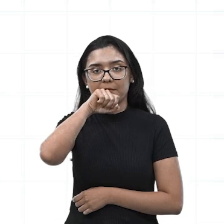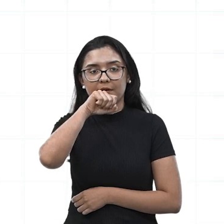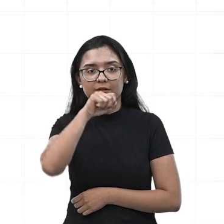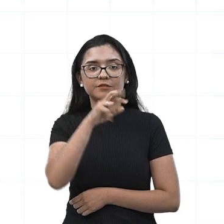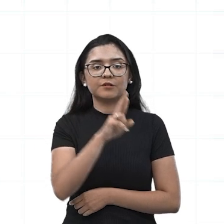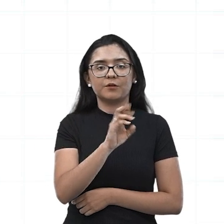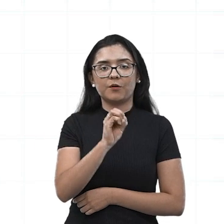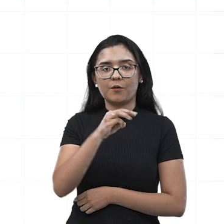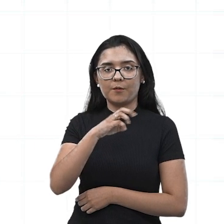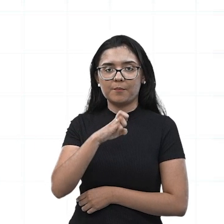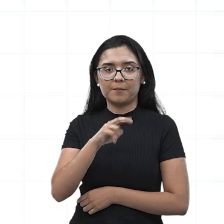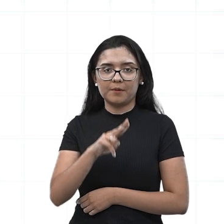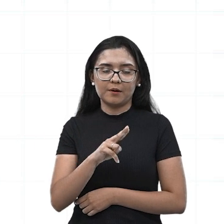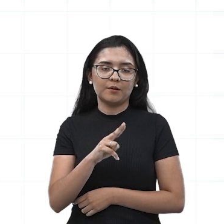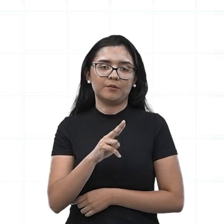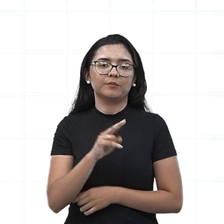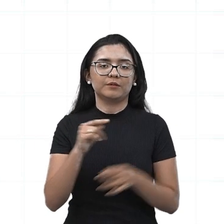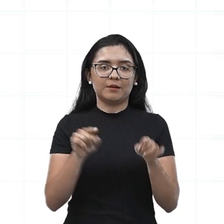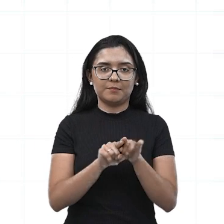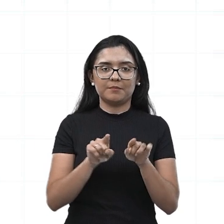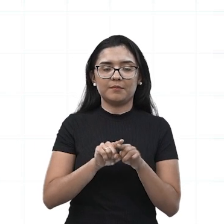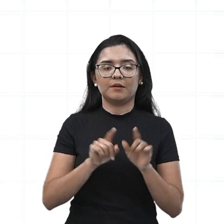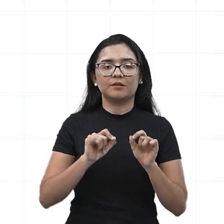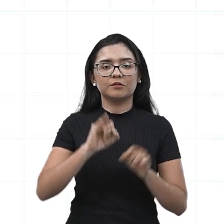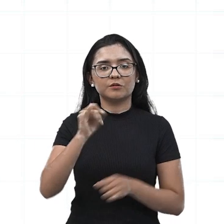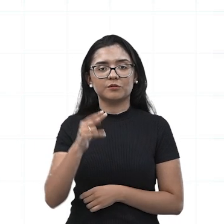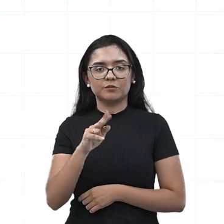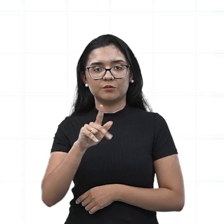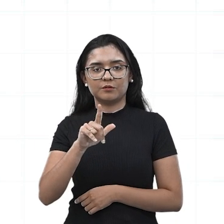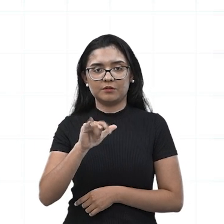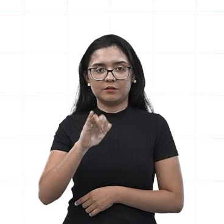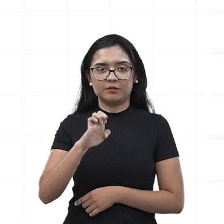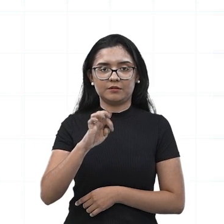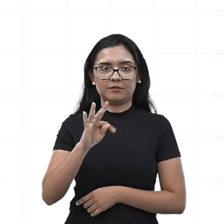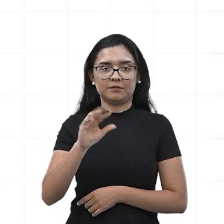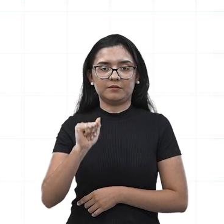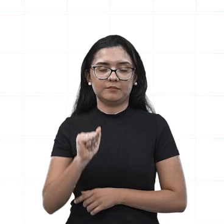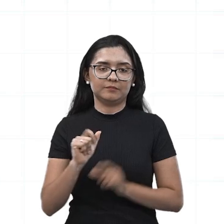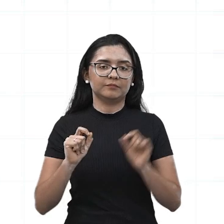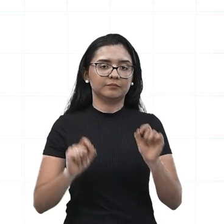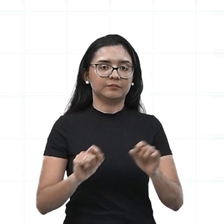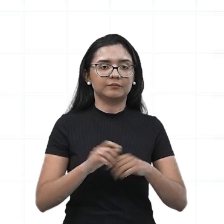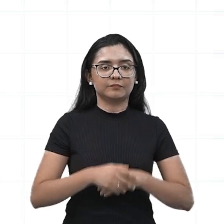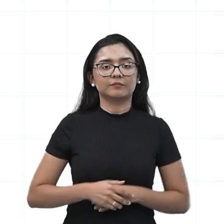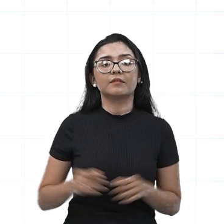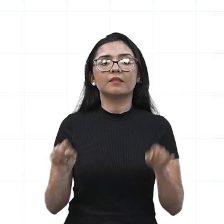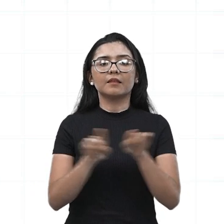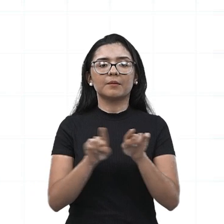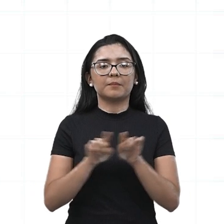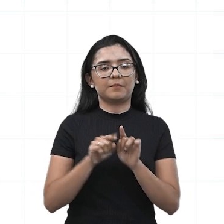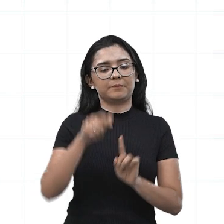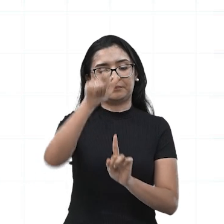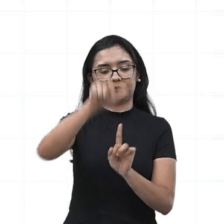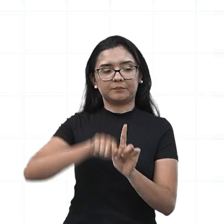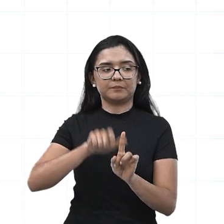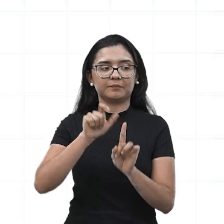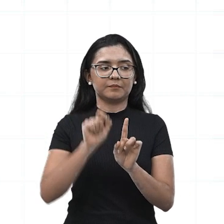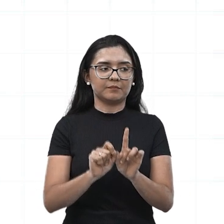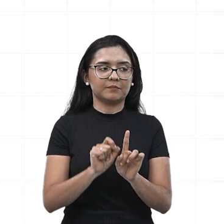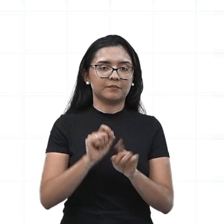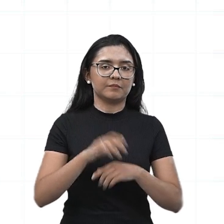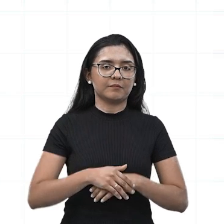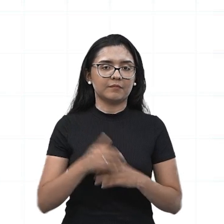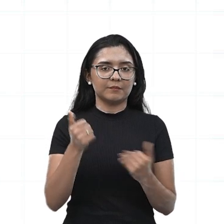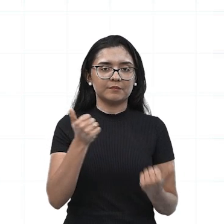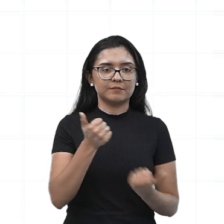eram famílias inimigas, então eles eram antagonistas ali. Ou personagens secundários que desempenham papéis de apoio